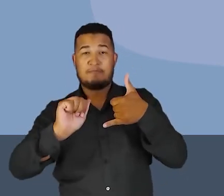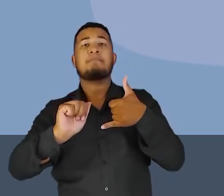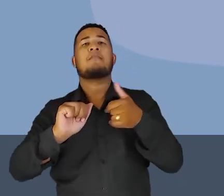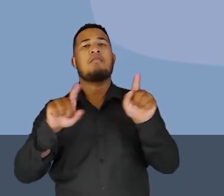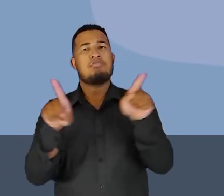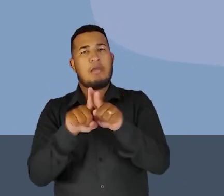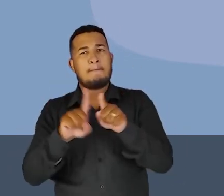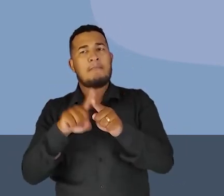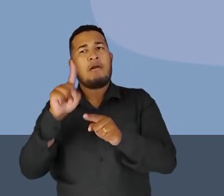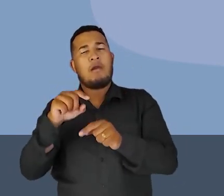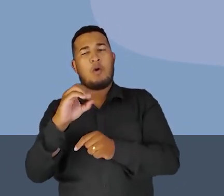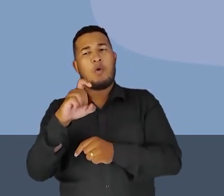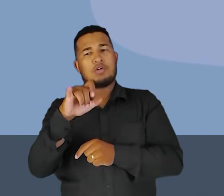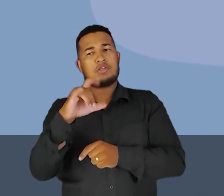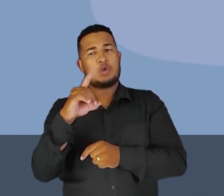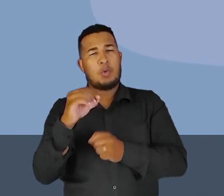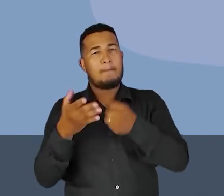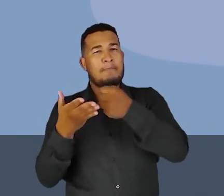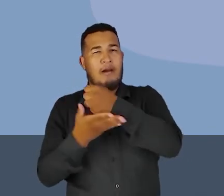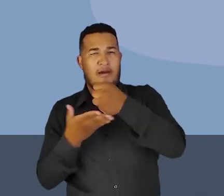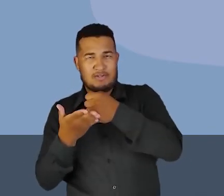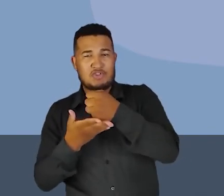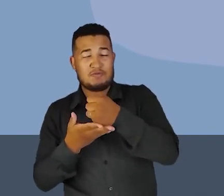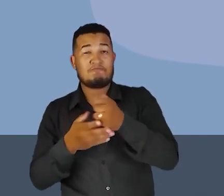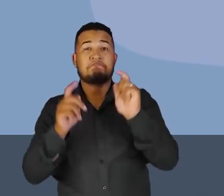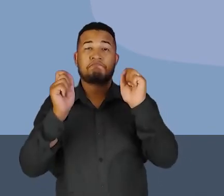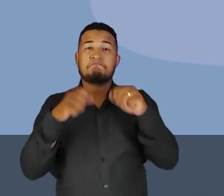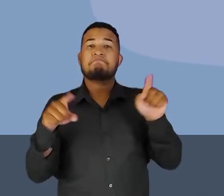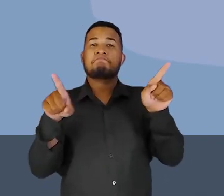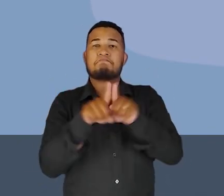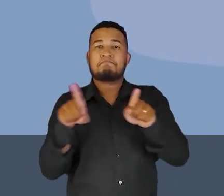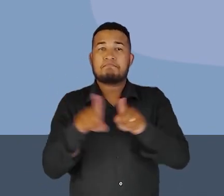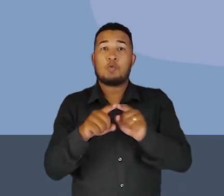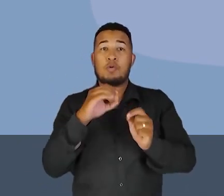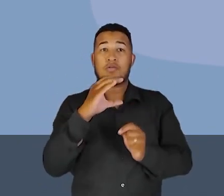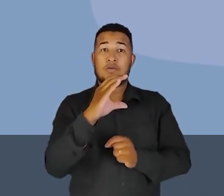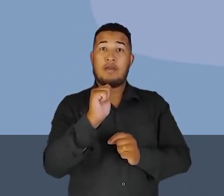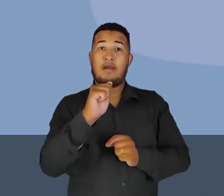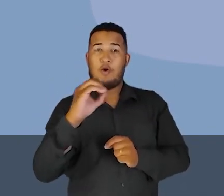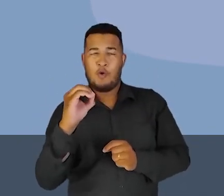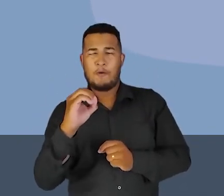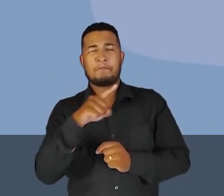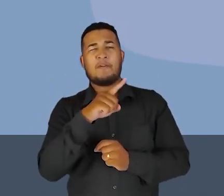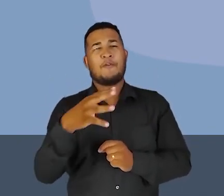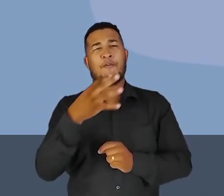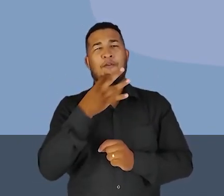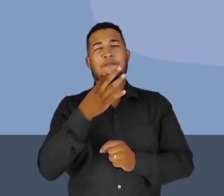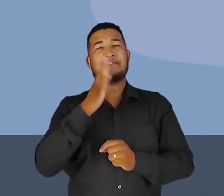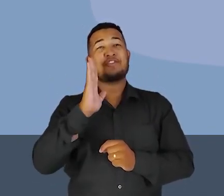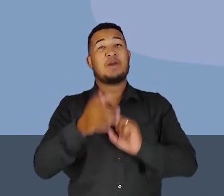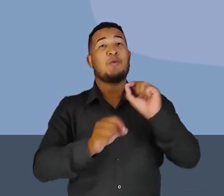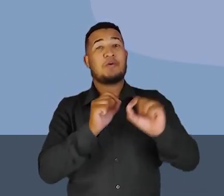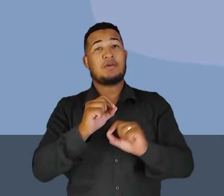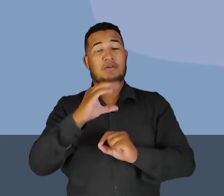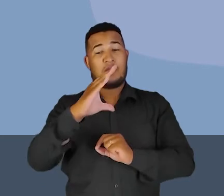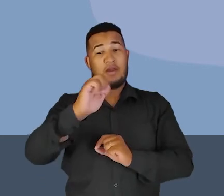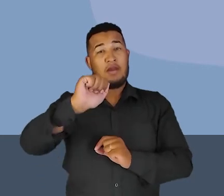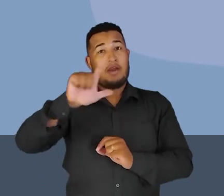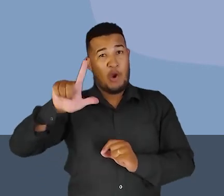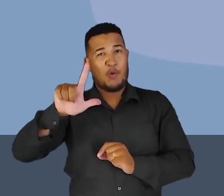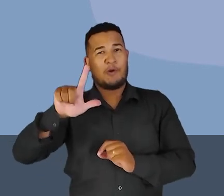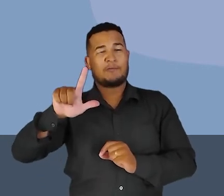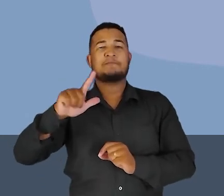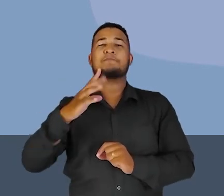básico, o cálcio aí tem número de oxidação 2, a fórmula dele é CaO, ele é conhecido, né, como cal virgem ou